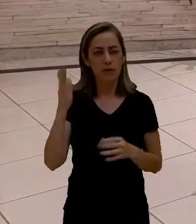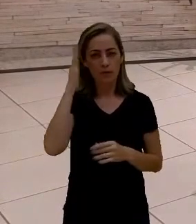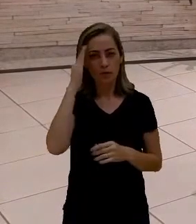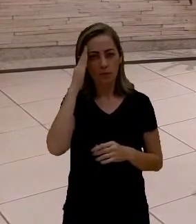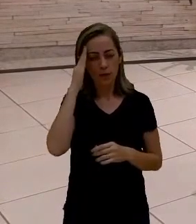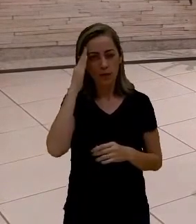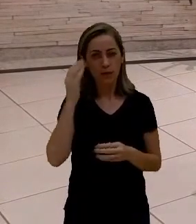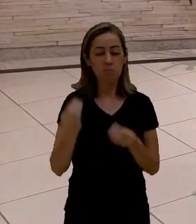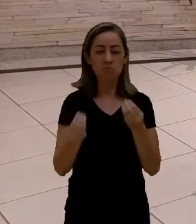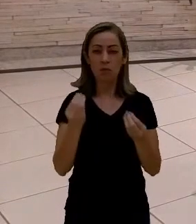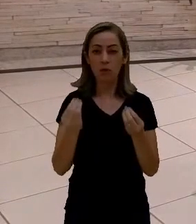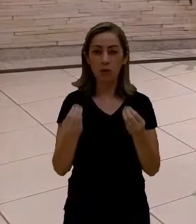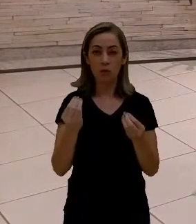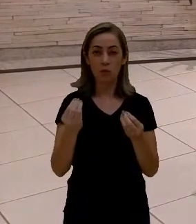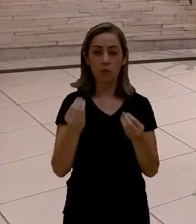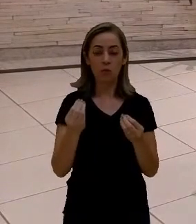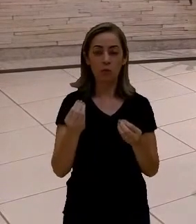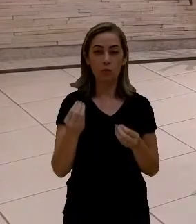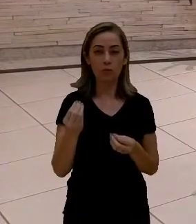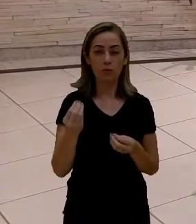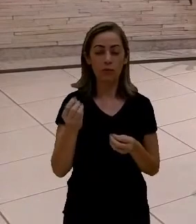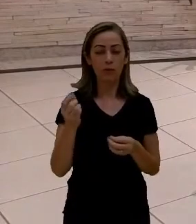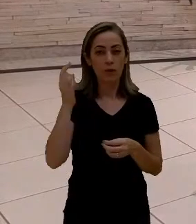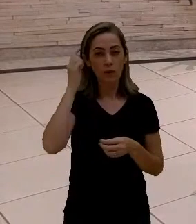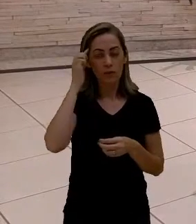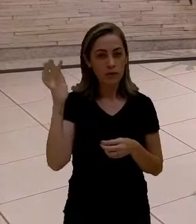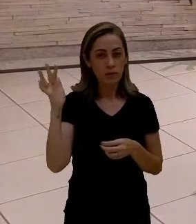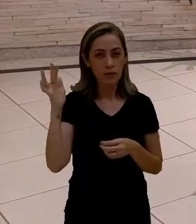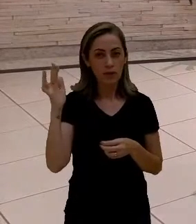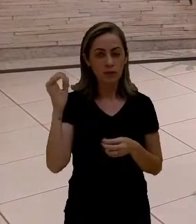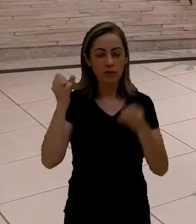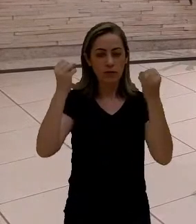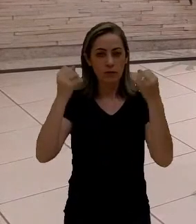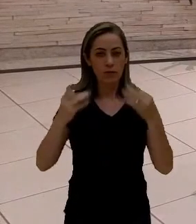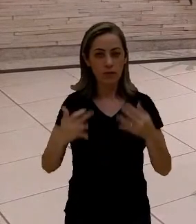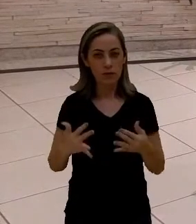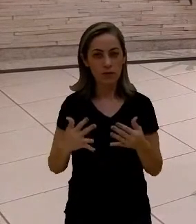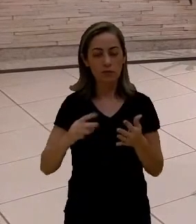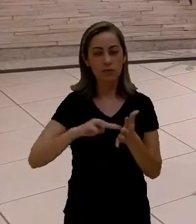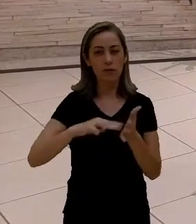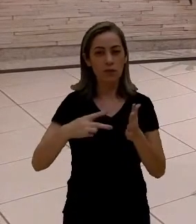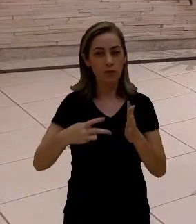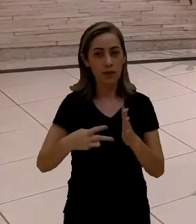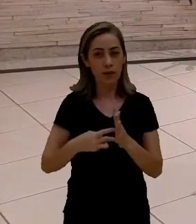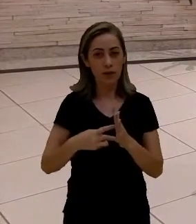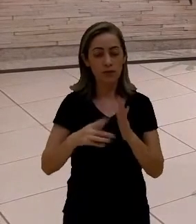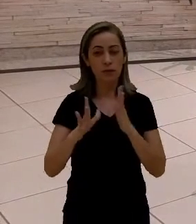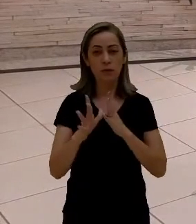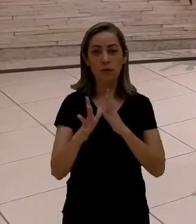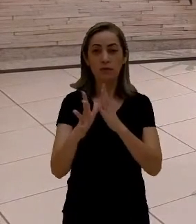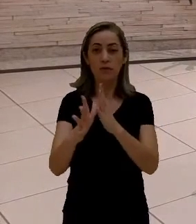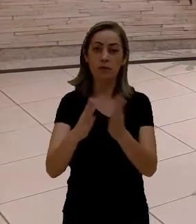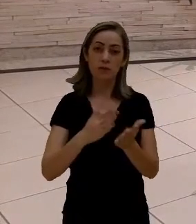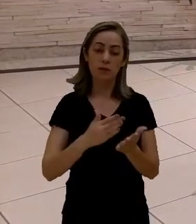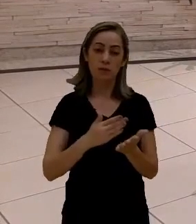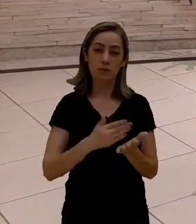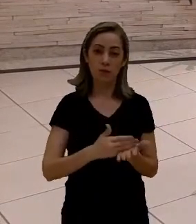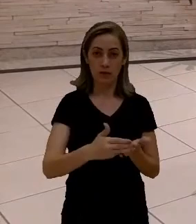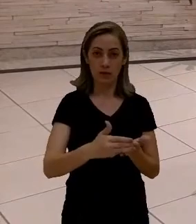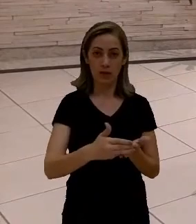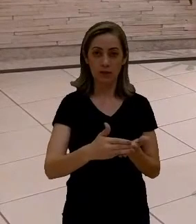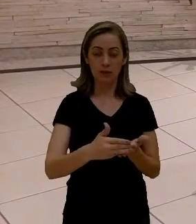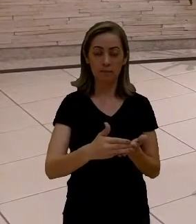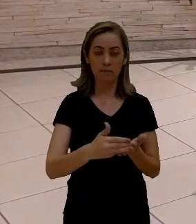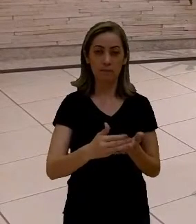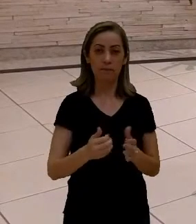também nesse nesse pensamento de o primeira explicação do sentido da procão de entrada e também como manter a profissão de